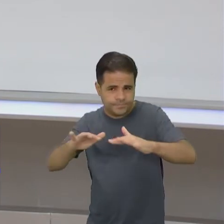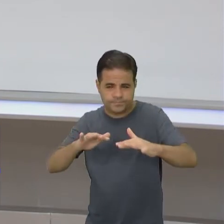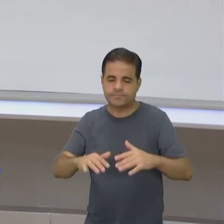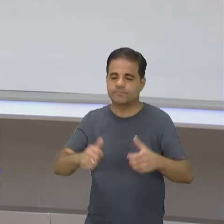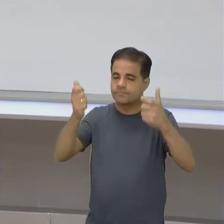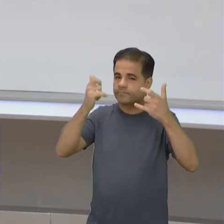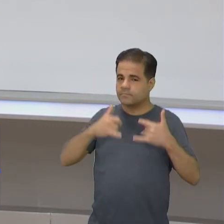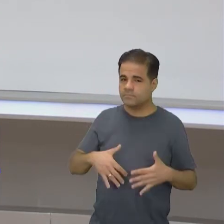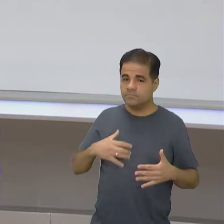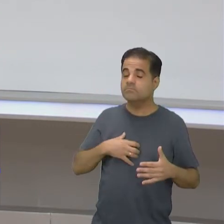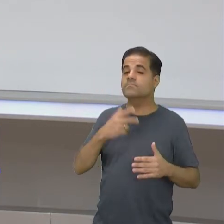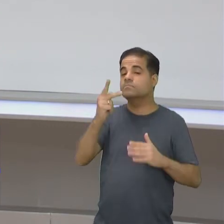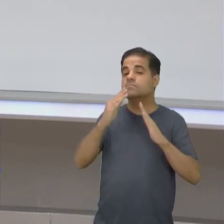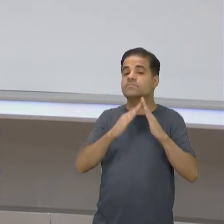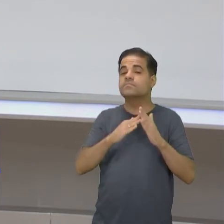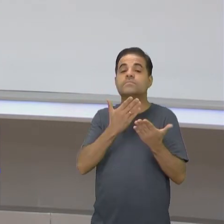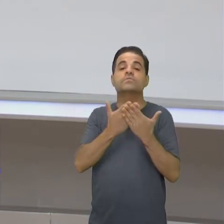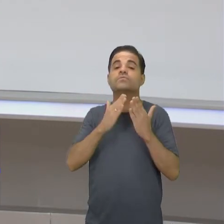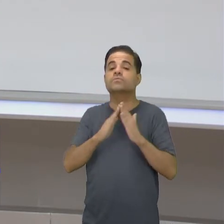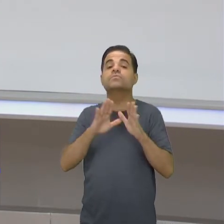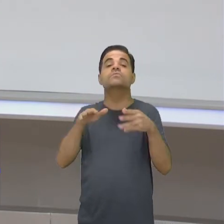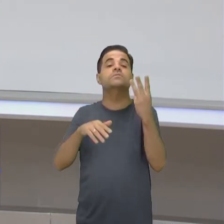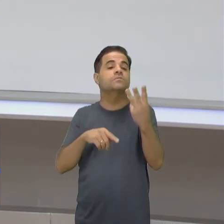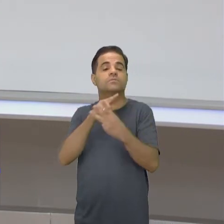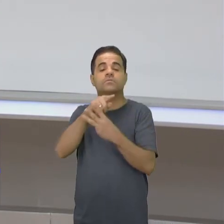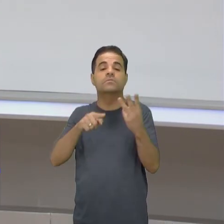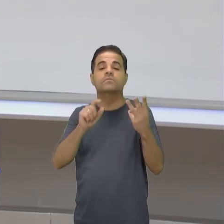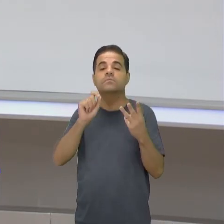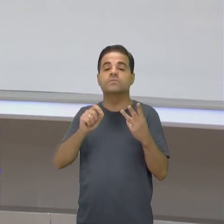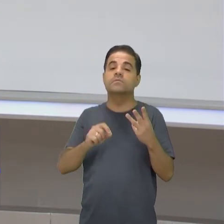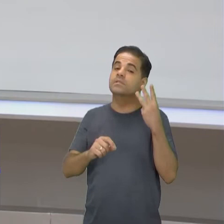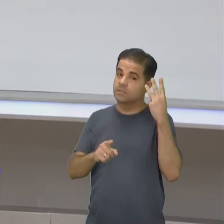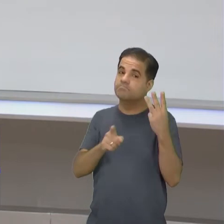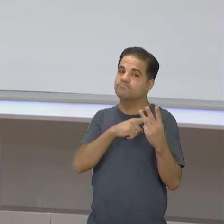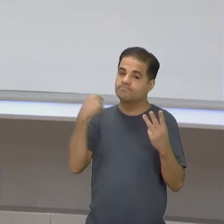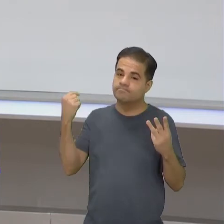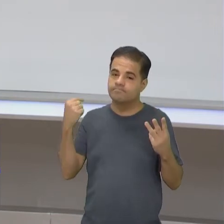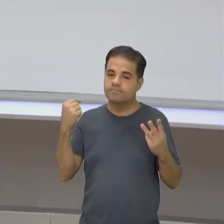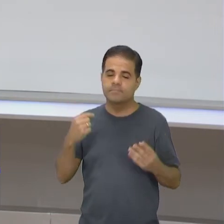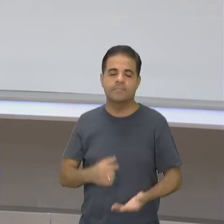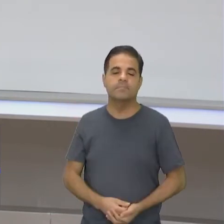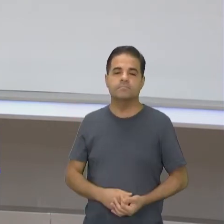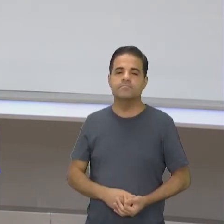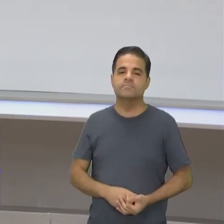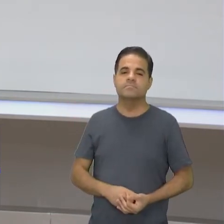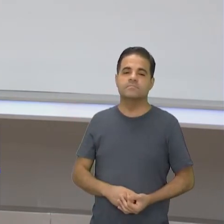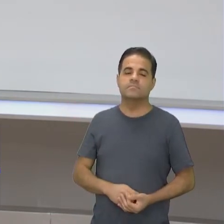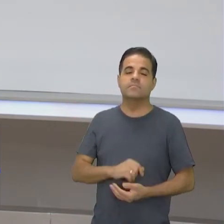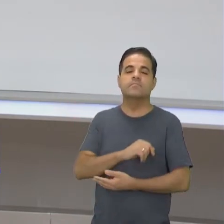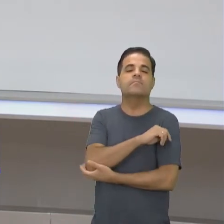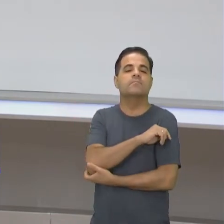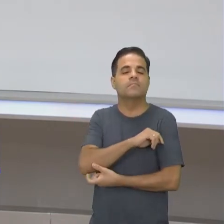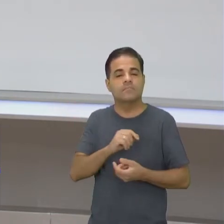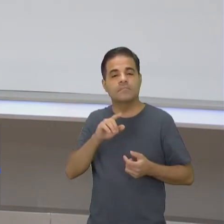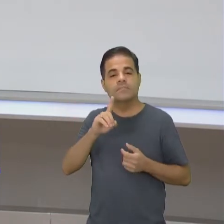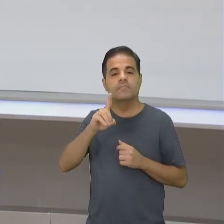Fala aí pra mim, fala em casa, fala na escola. 3 o quê? 3 mortos, né? Então, dead. The Walking